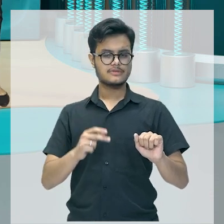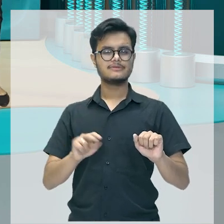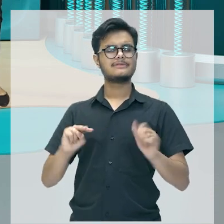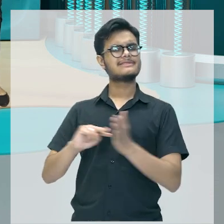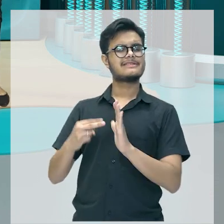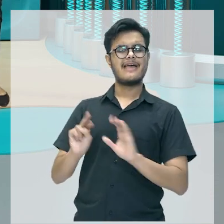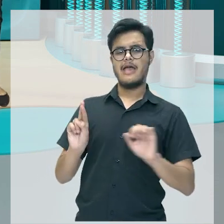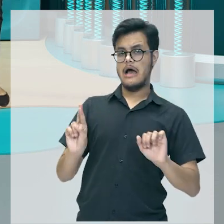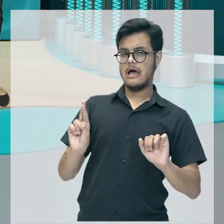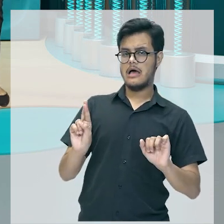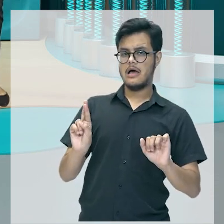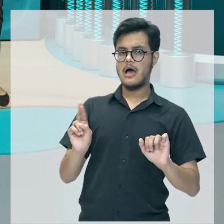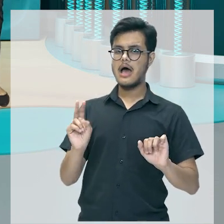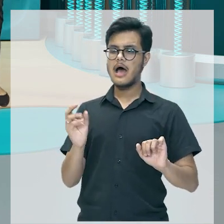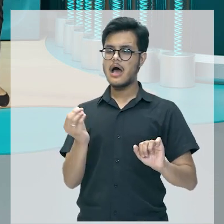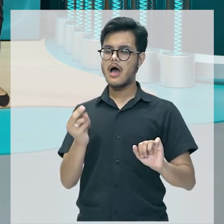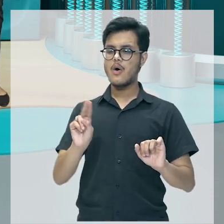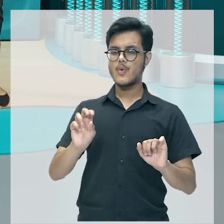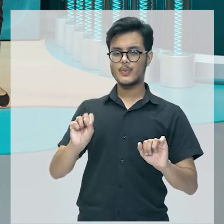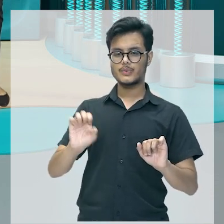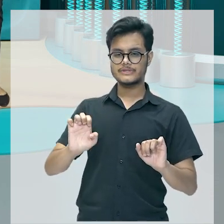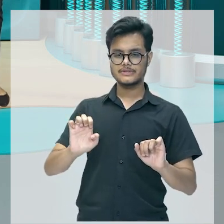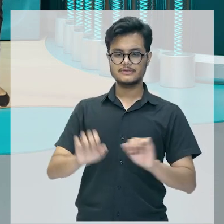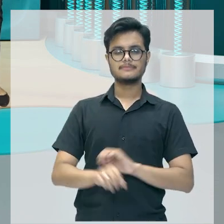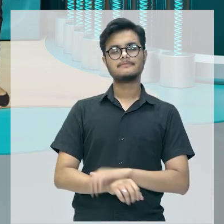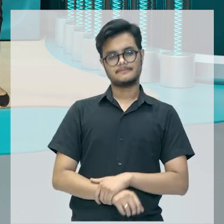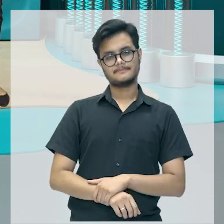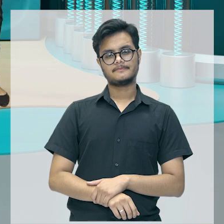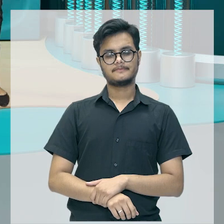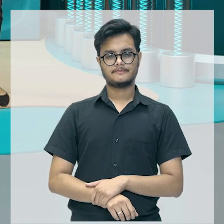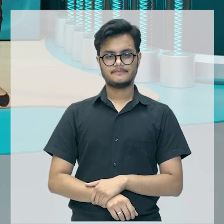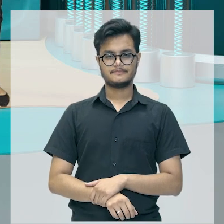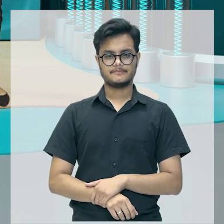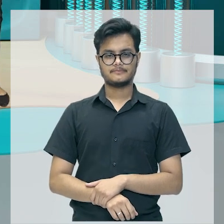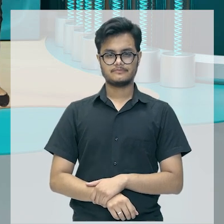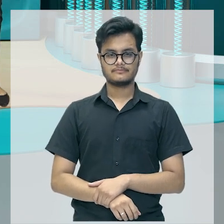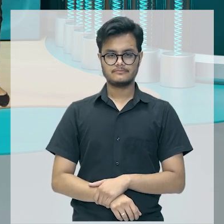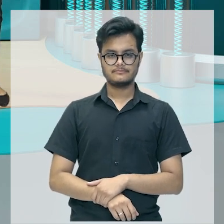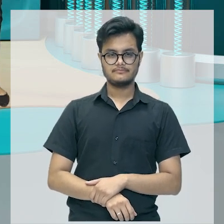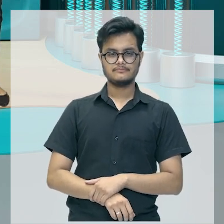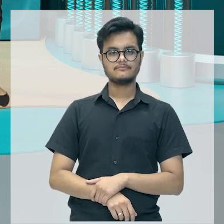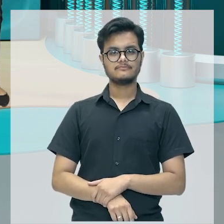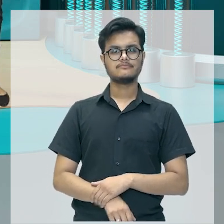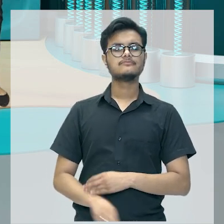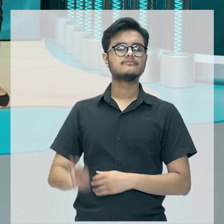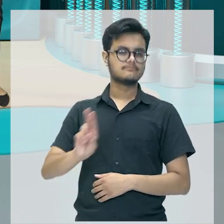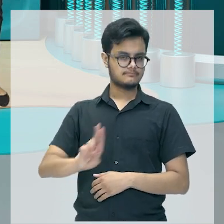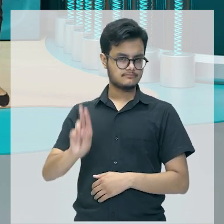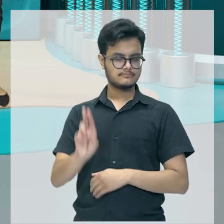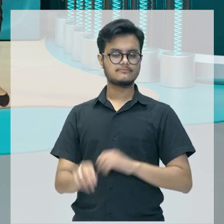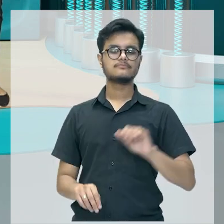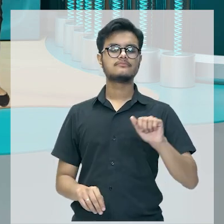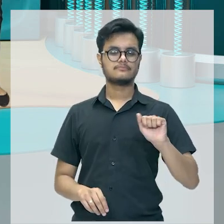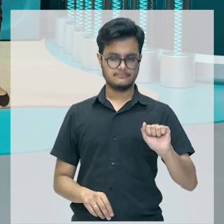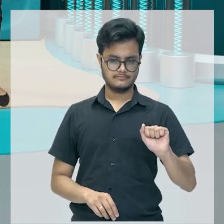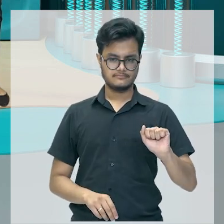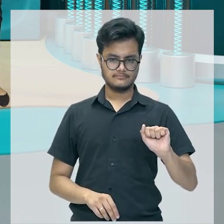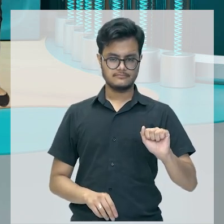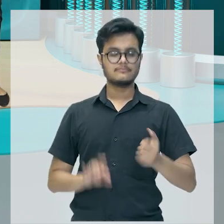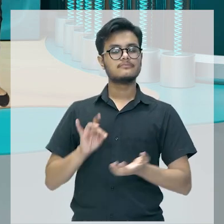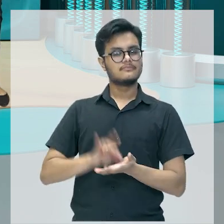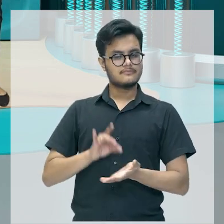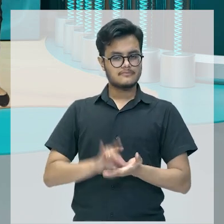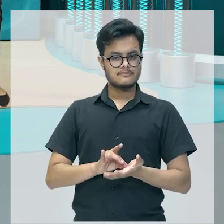house, house, certo? Então, coloquei o A ali porque as duas palavras house e